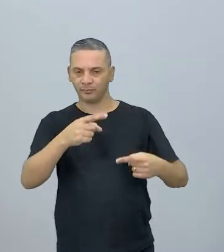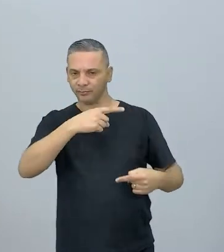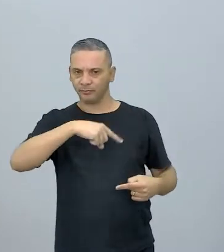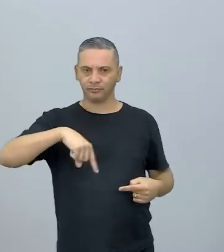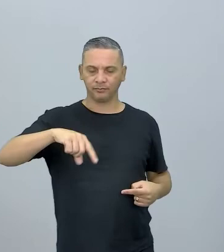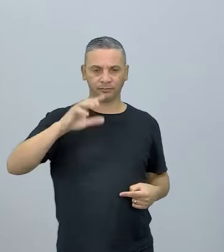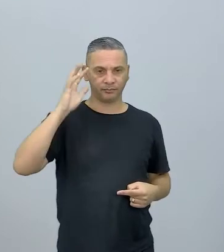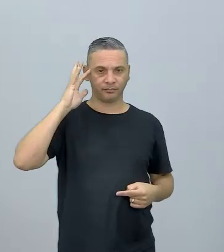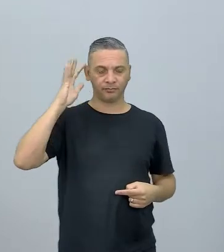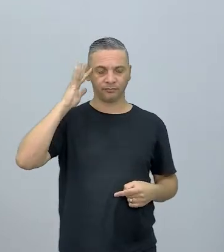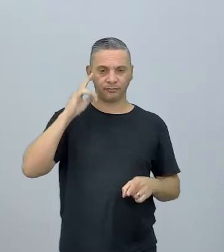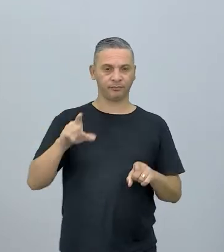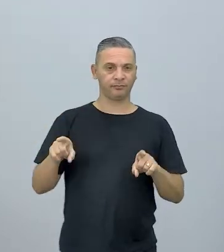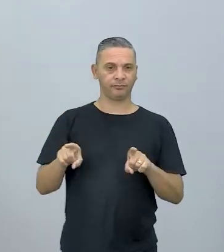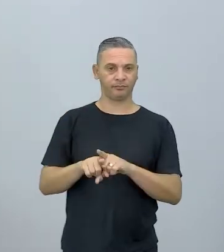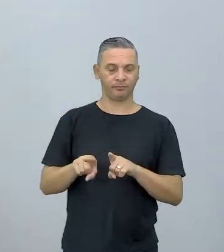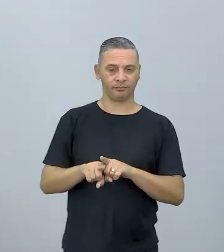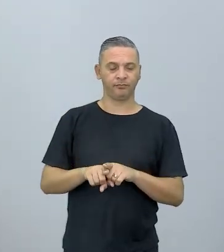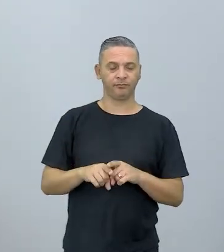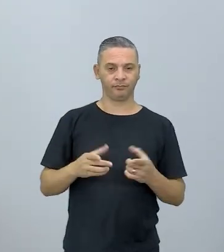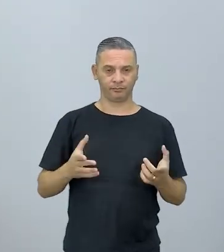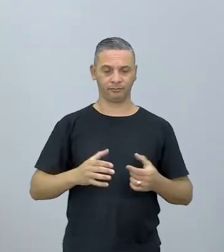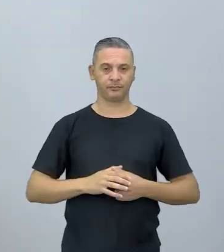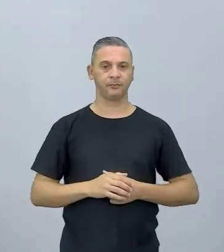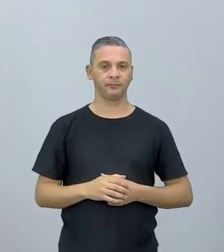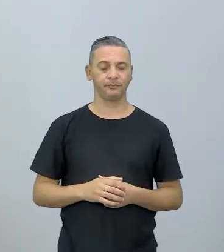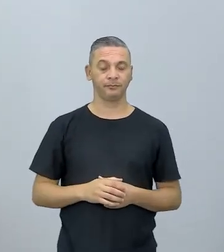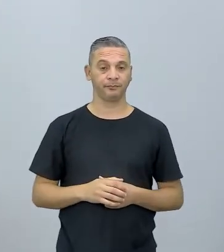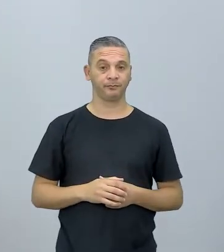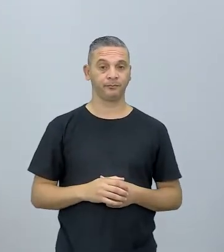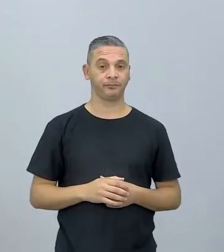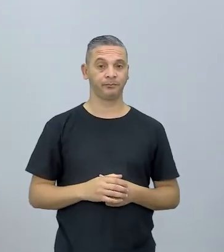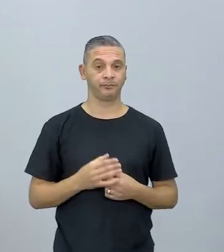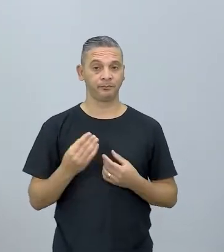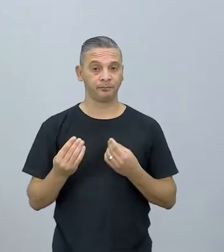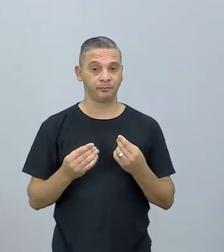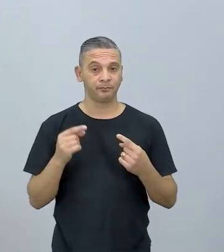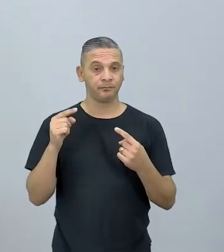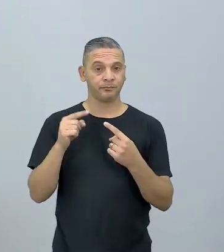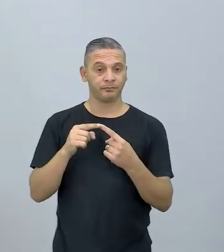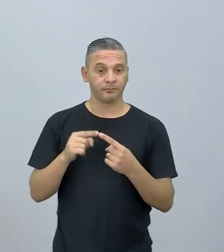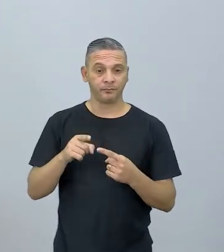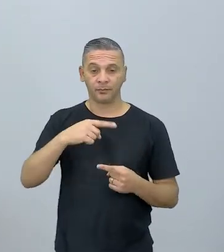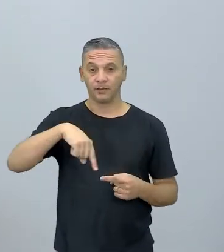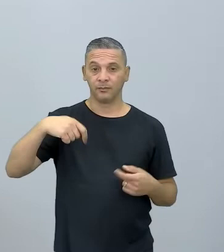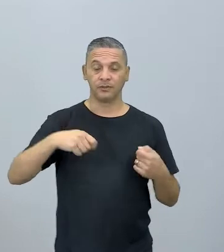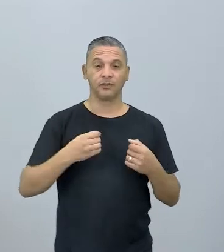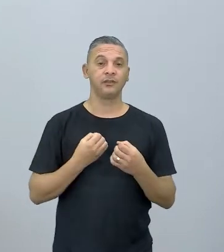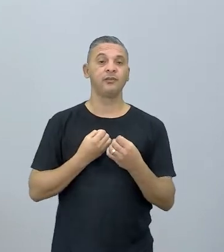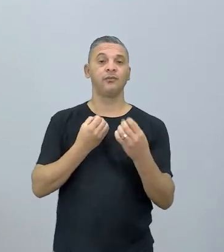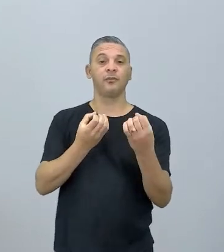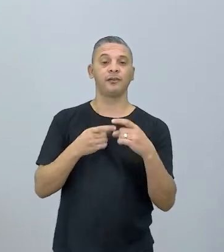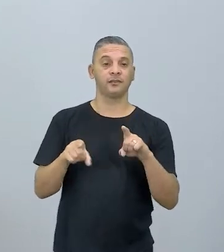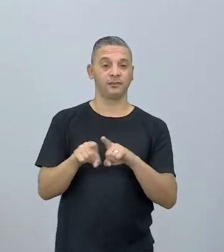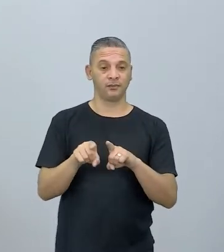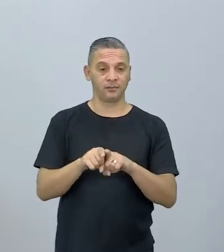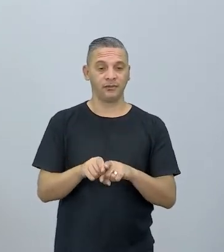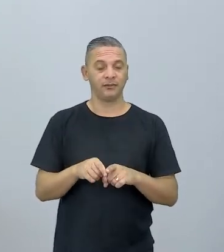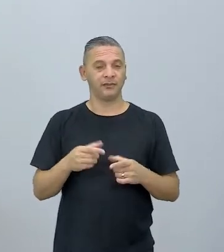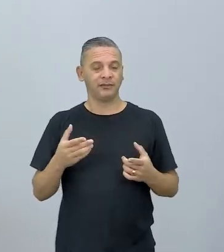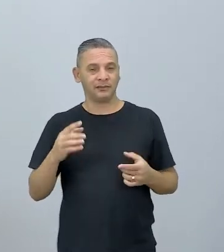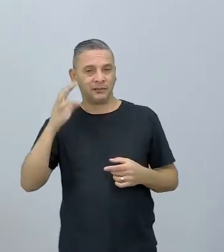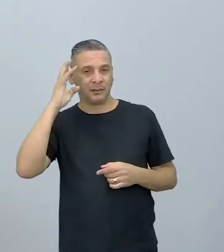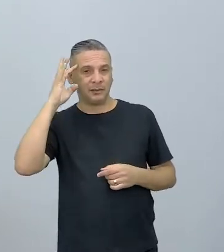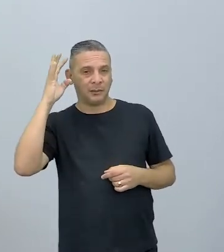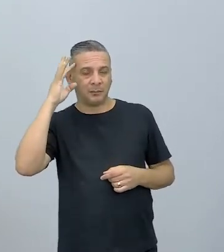nosso pensamento, né? Essa nossa hipótese, na verdade. Então, nós precisamos levantar dados. Agora eu estou falando meio abstrato, vamos